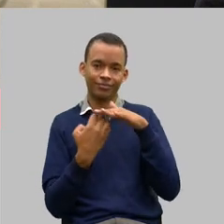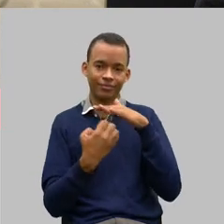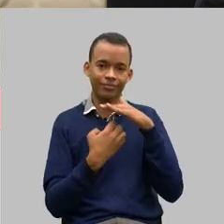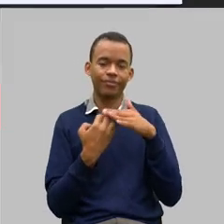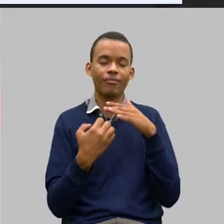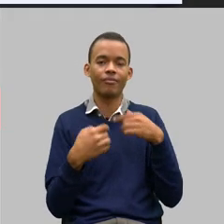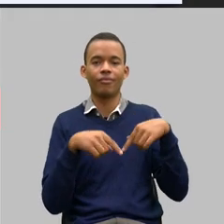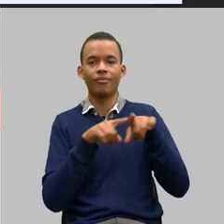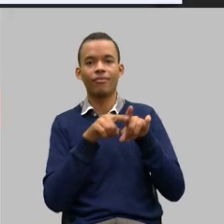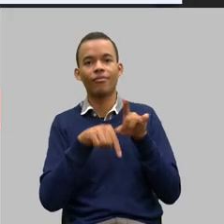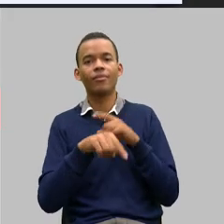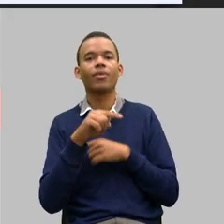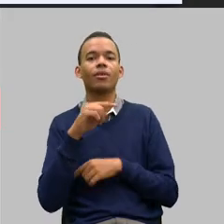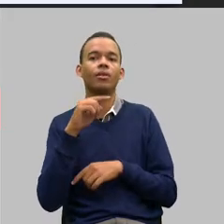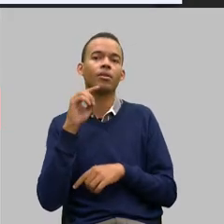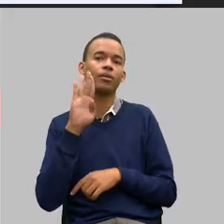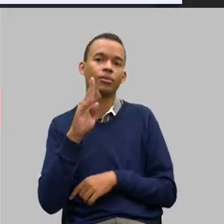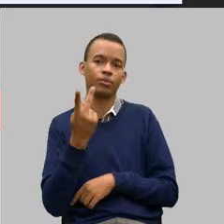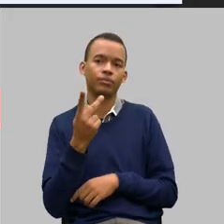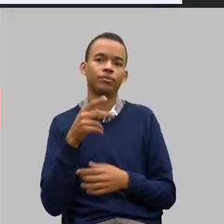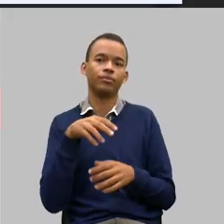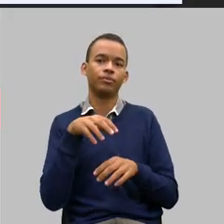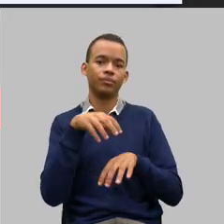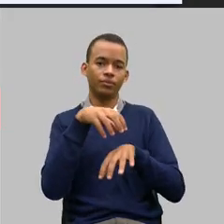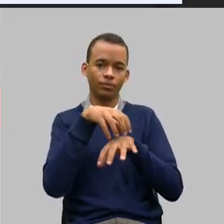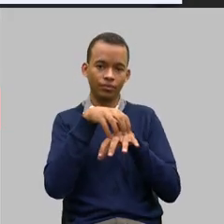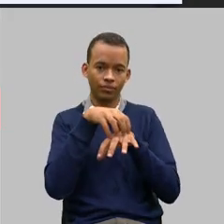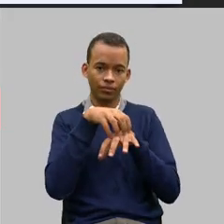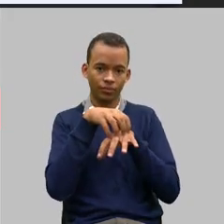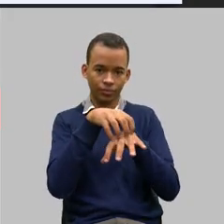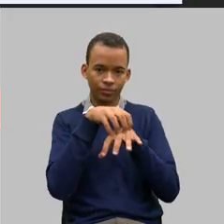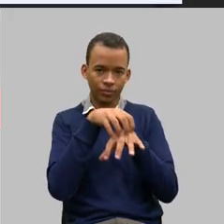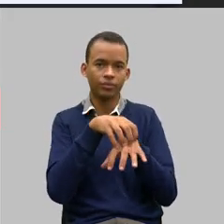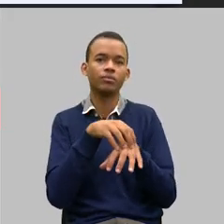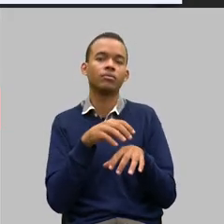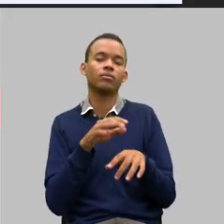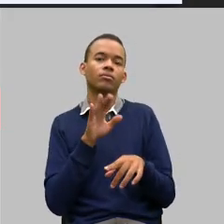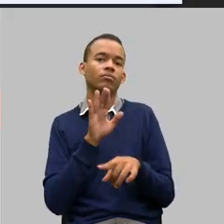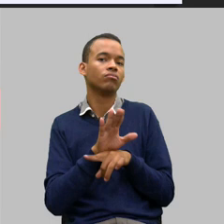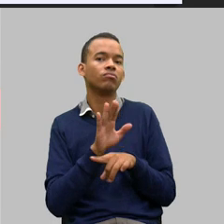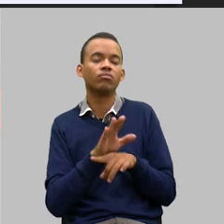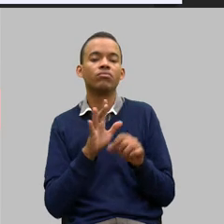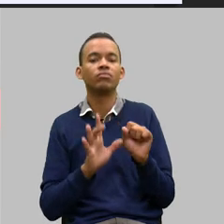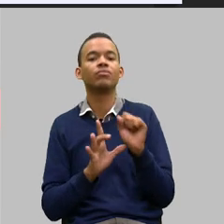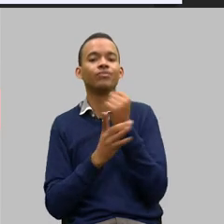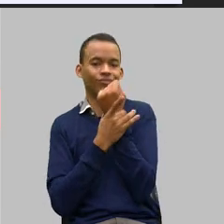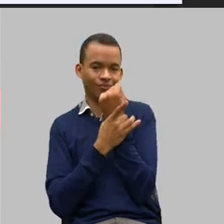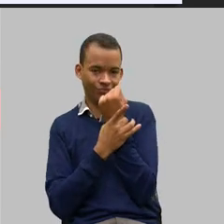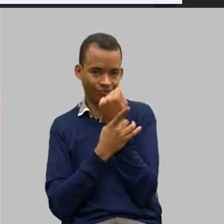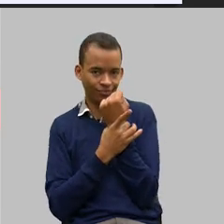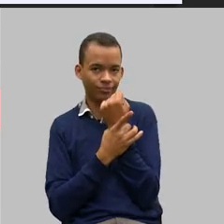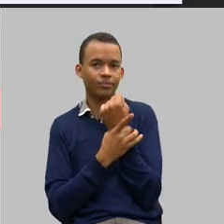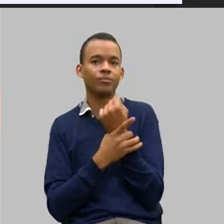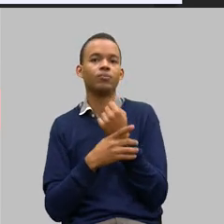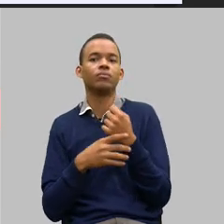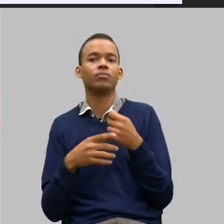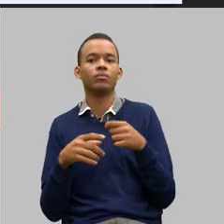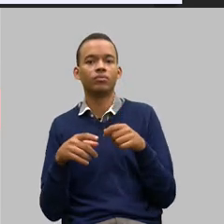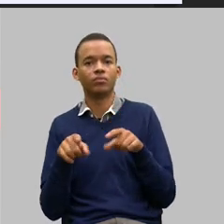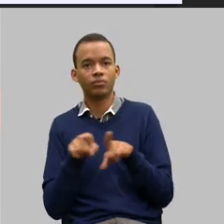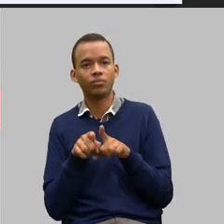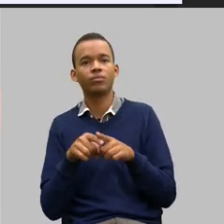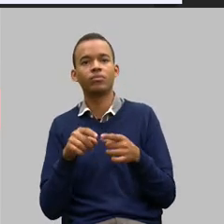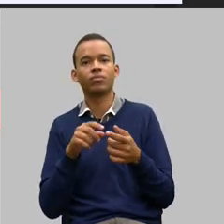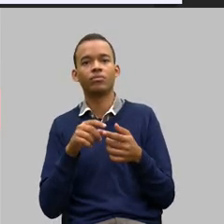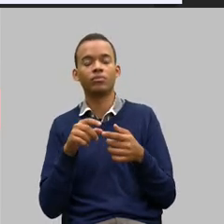fundamental né pra gente poder eh eh né Eh trazer ainda mais segurança reforçar esse arcabouço jurídico né da